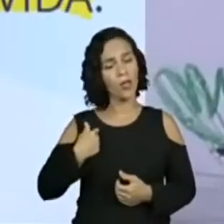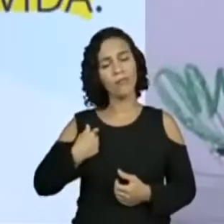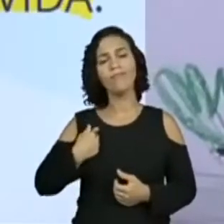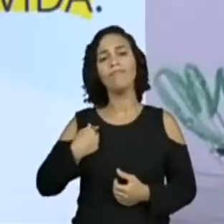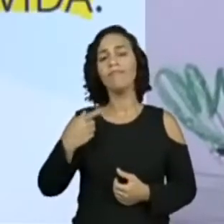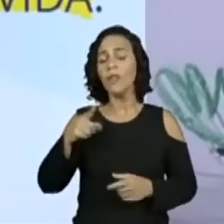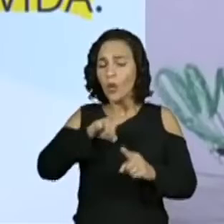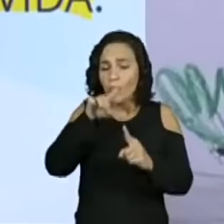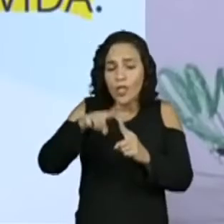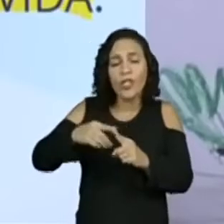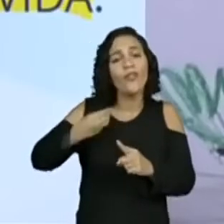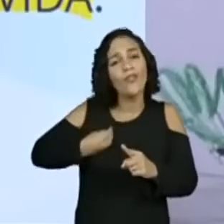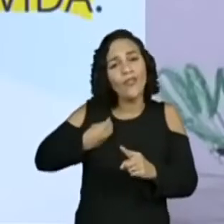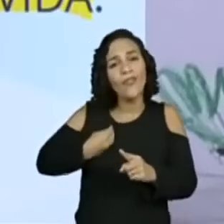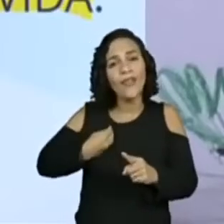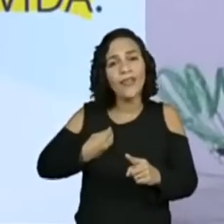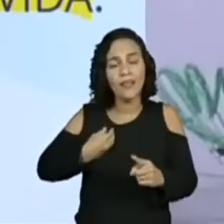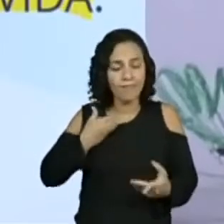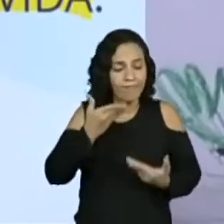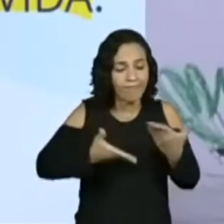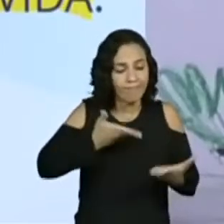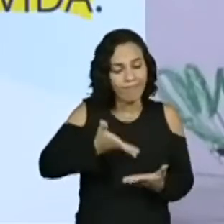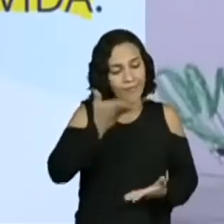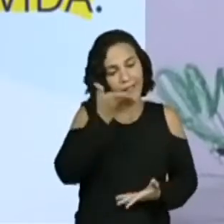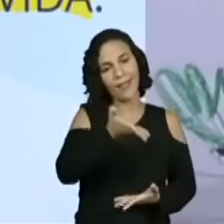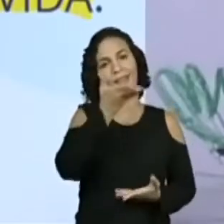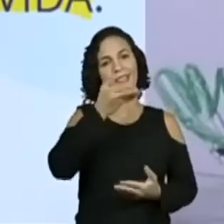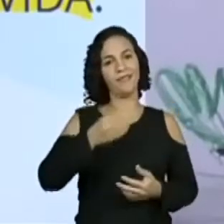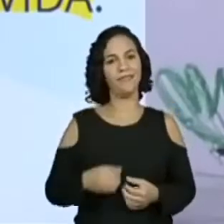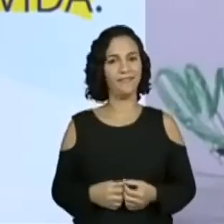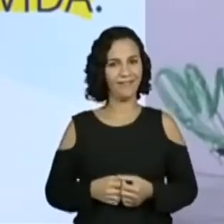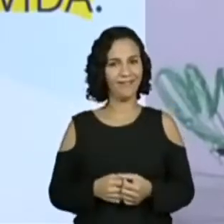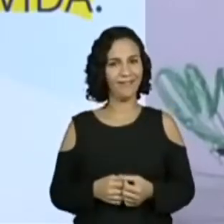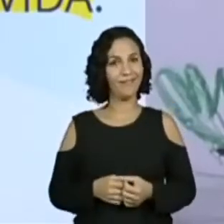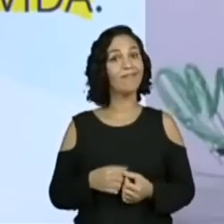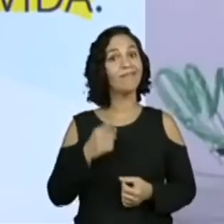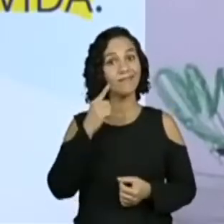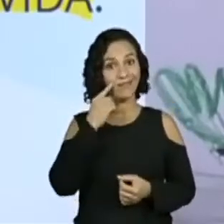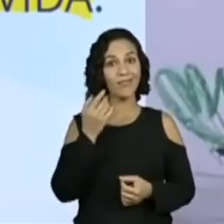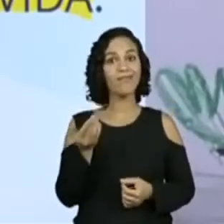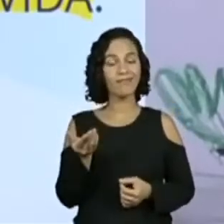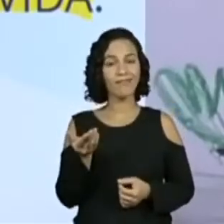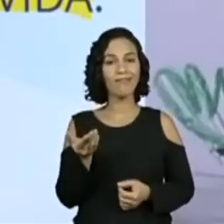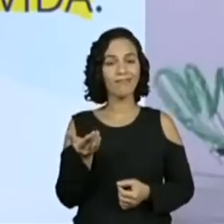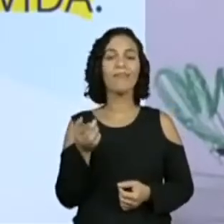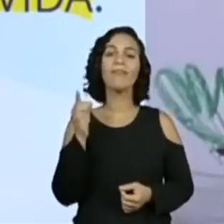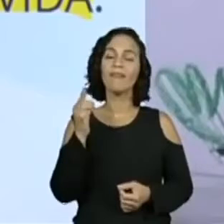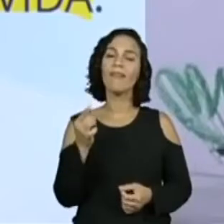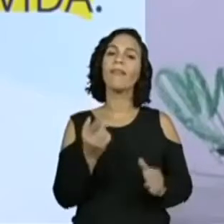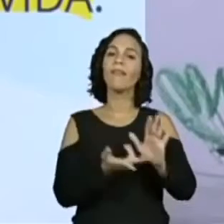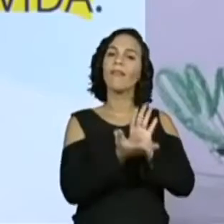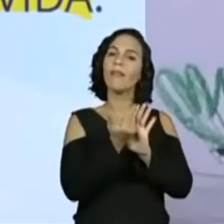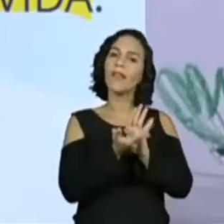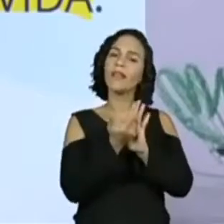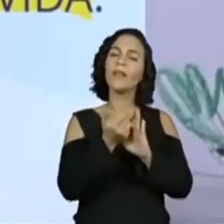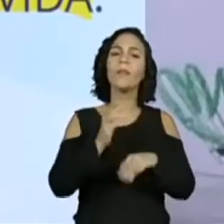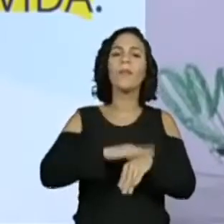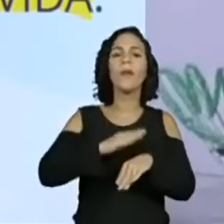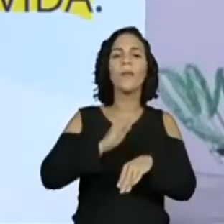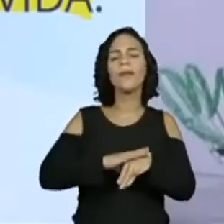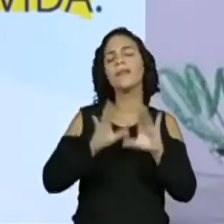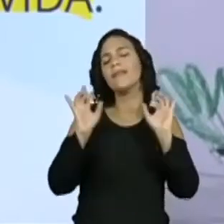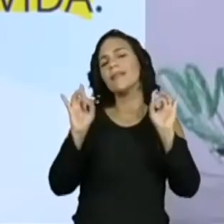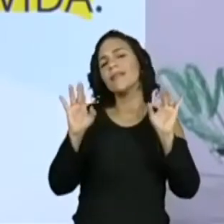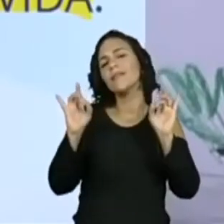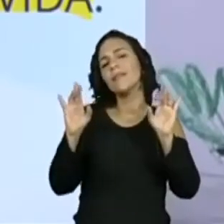ele. Olha o sentido desse desenho. Ele retrata um momento especial entre o quê? Pai e